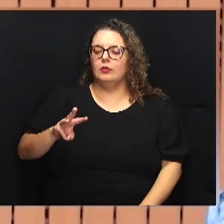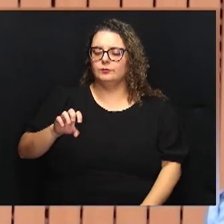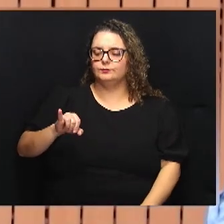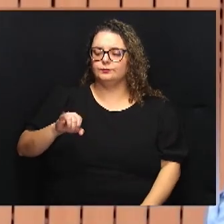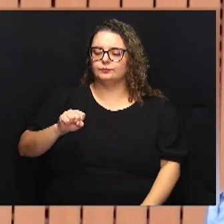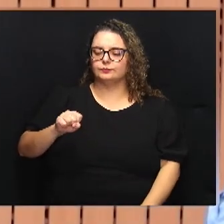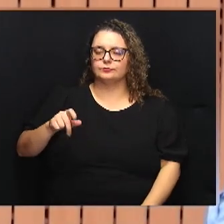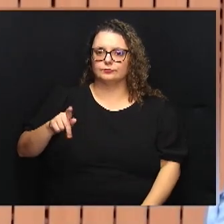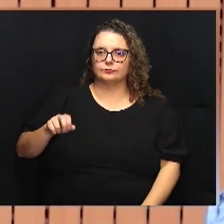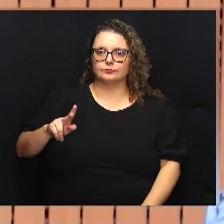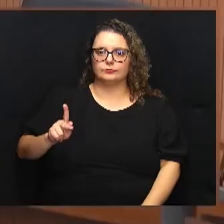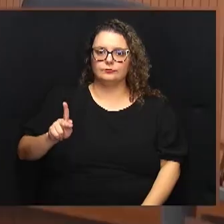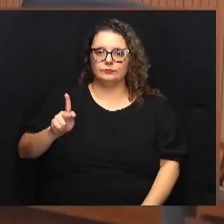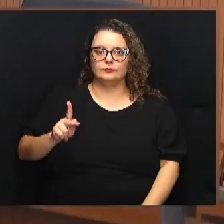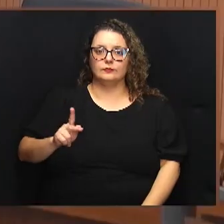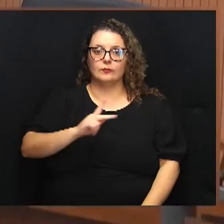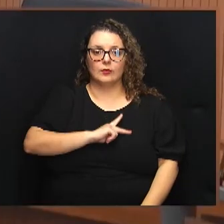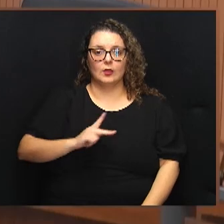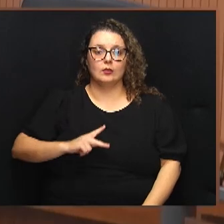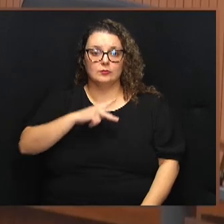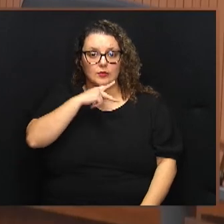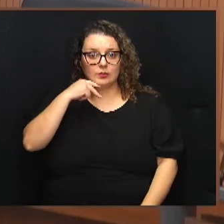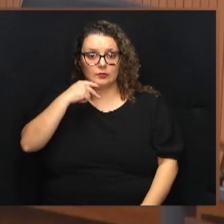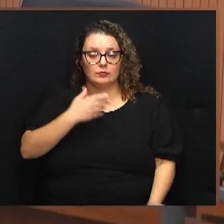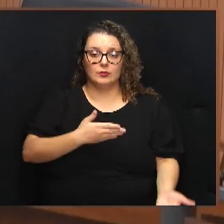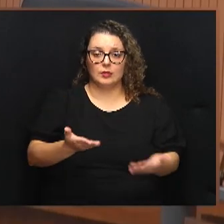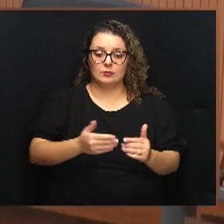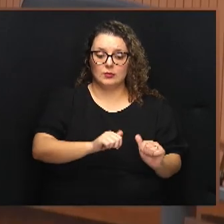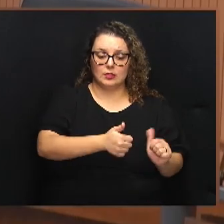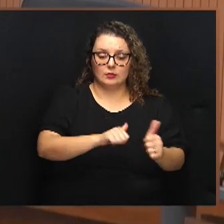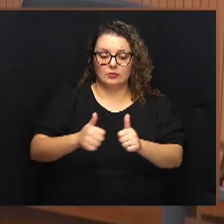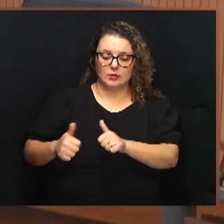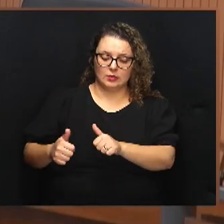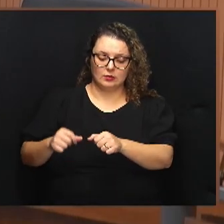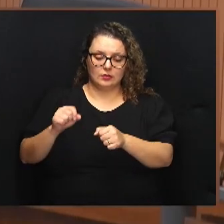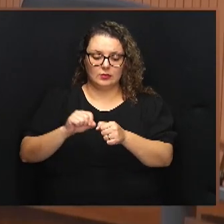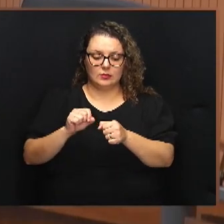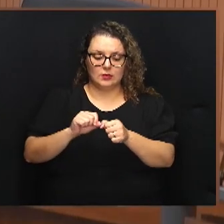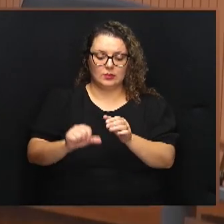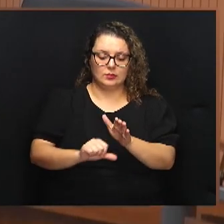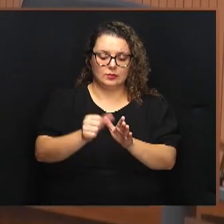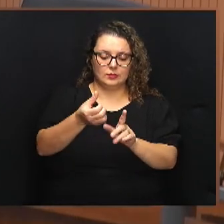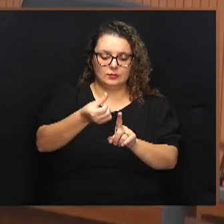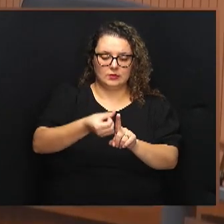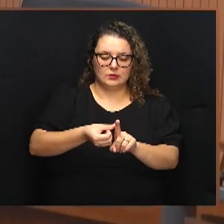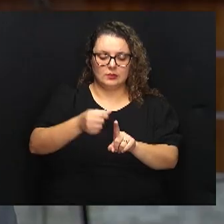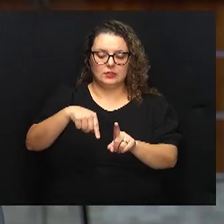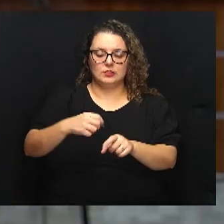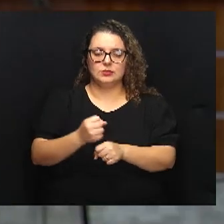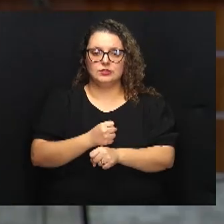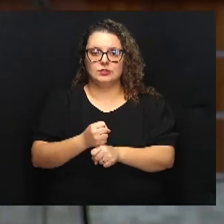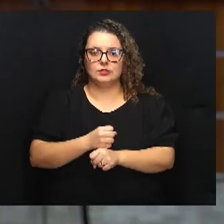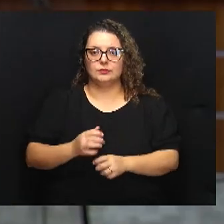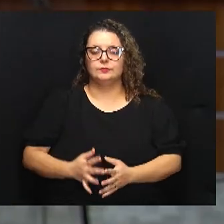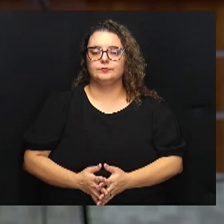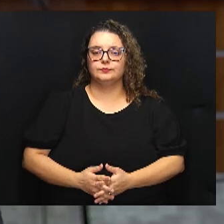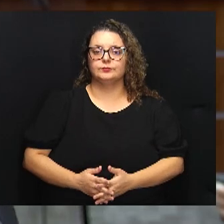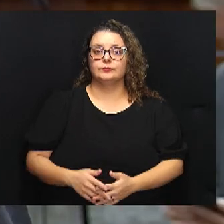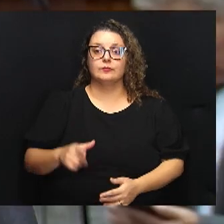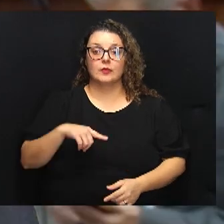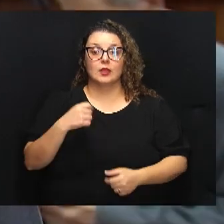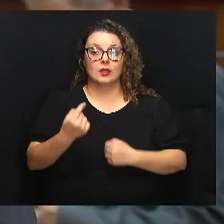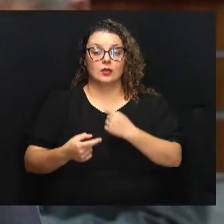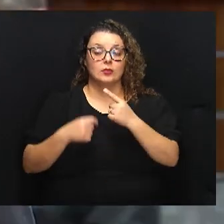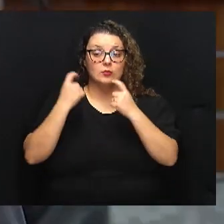Permínio Monteiro, que apresentou o balanço das ações realizadas no primeiro semestre deste ano. Existe uma